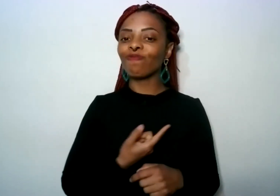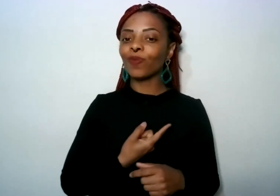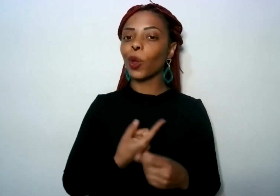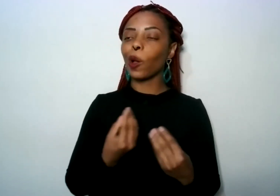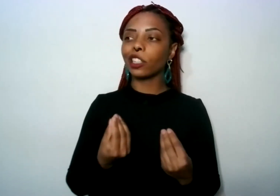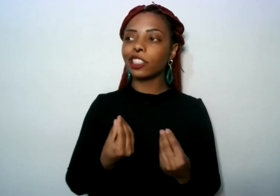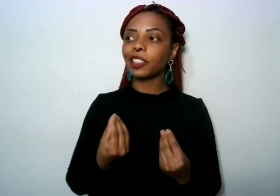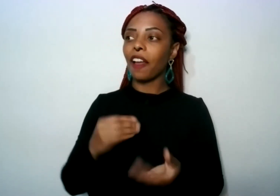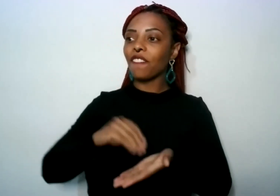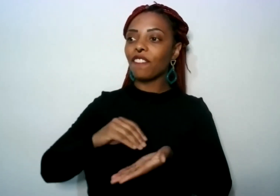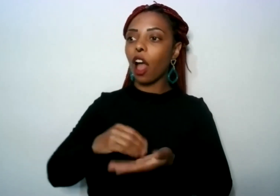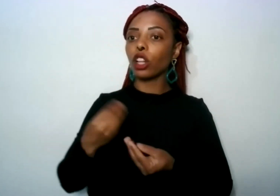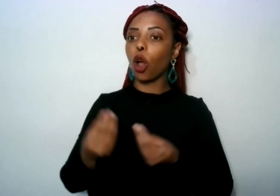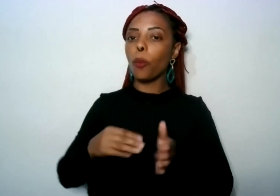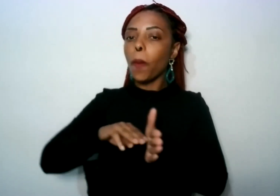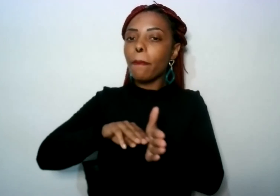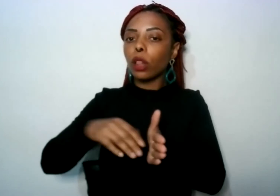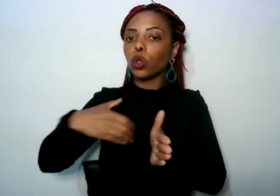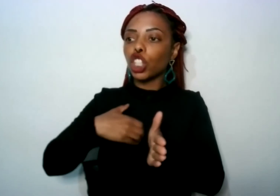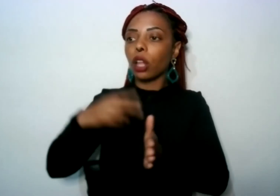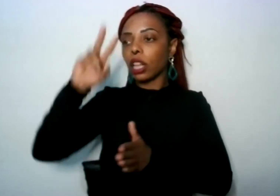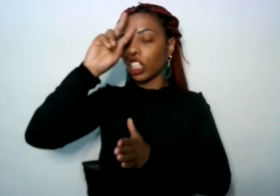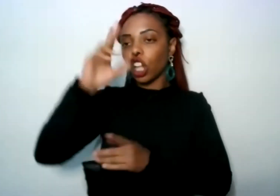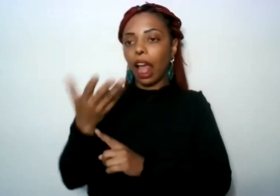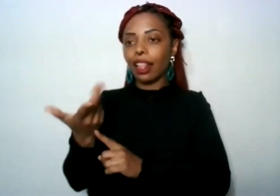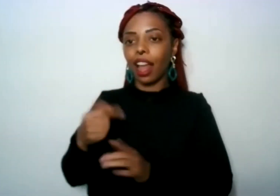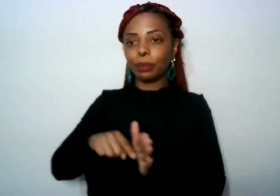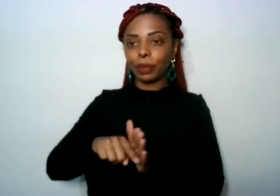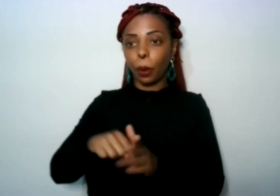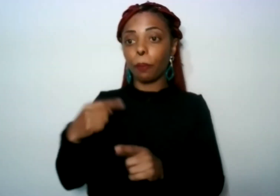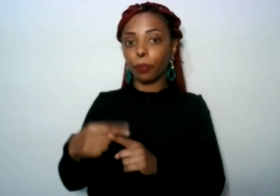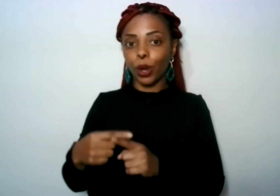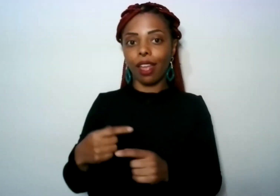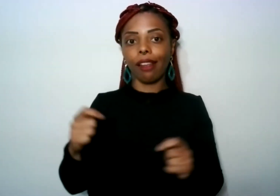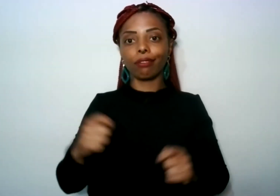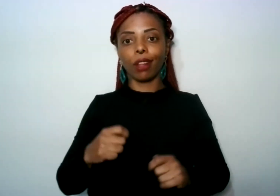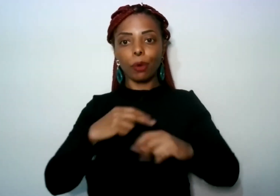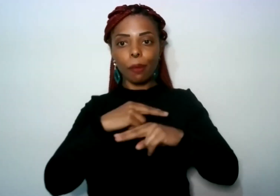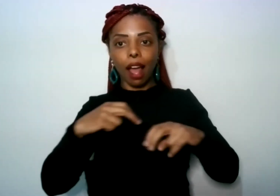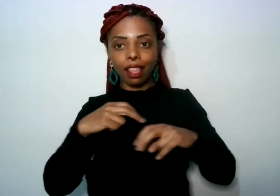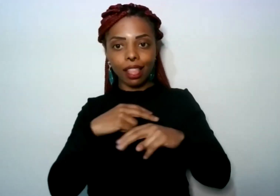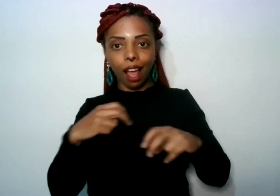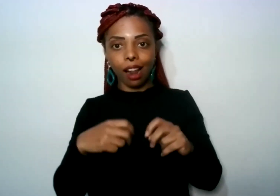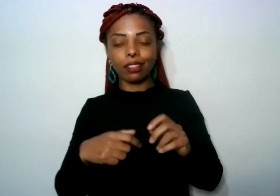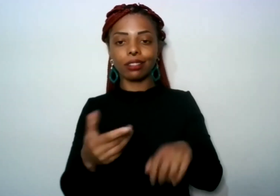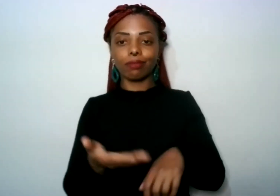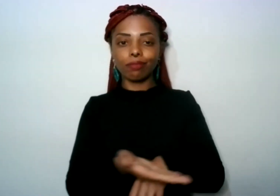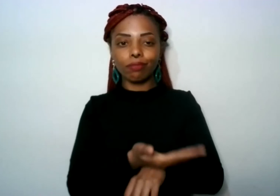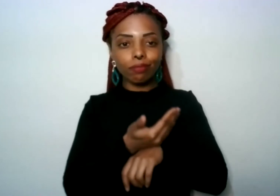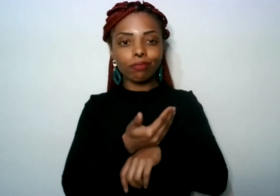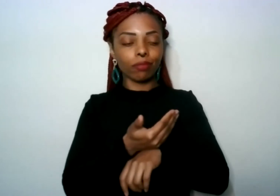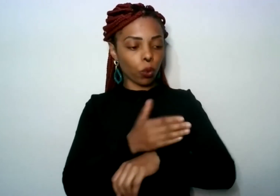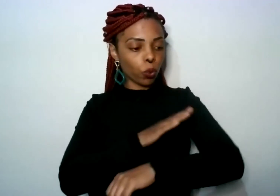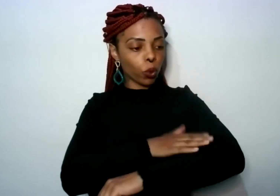da História da Arte no sentido de fazer uma análise pré-iconográfica e cronográfica e